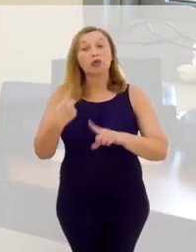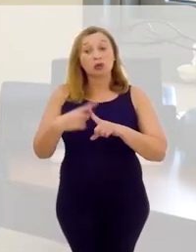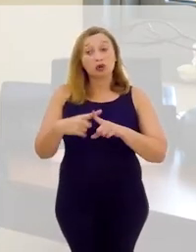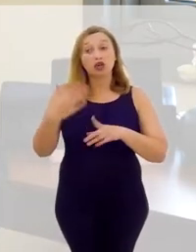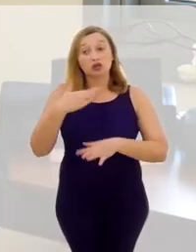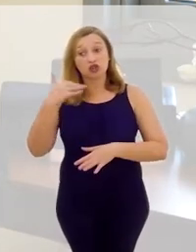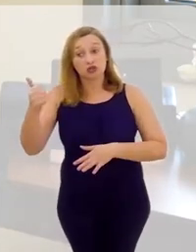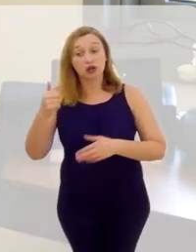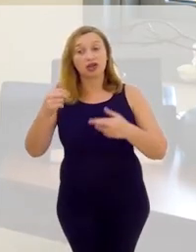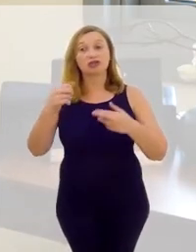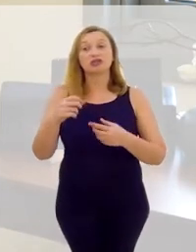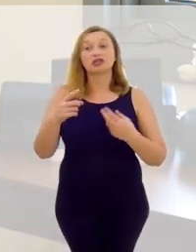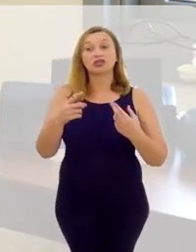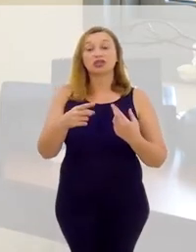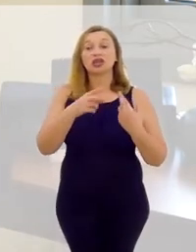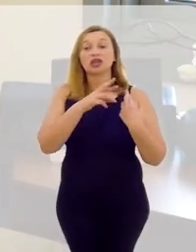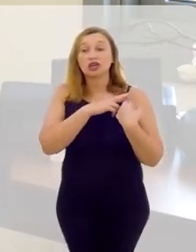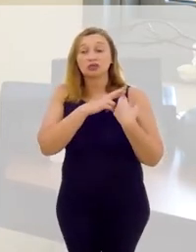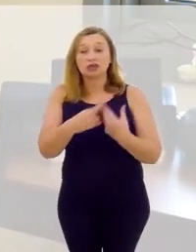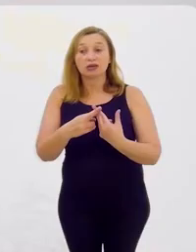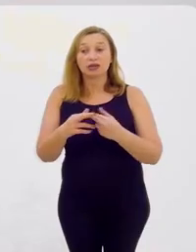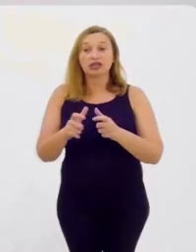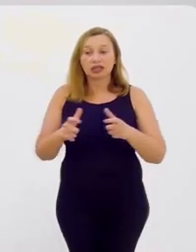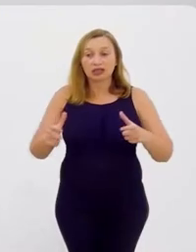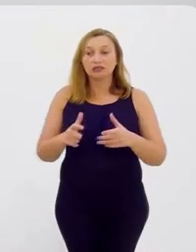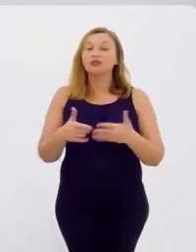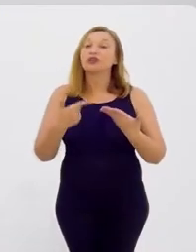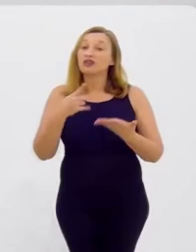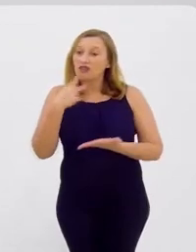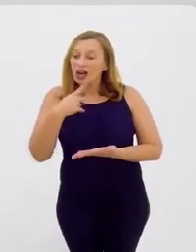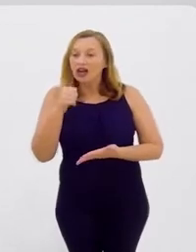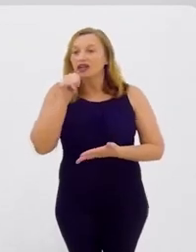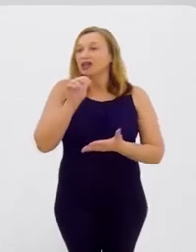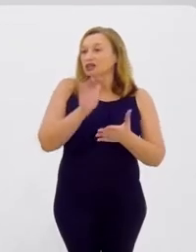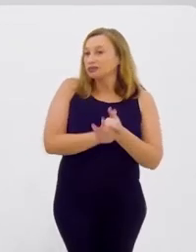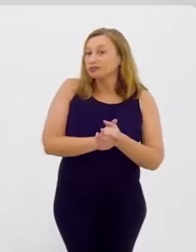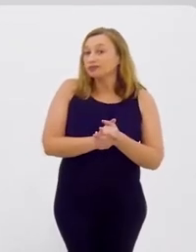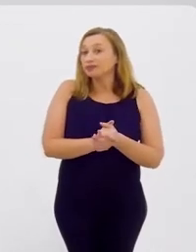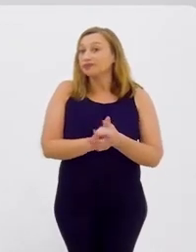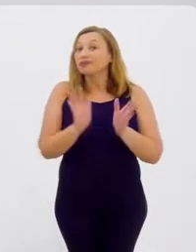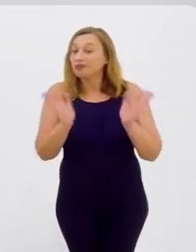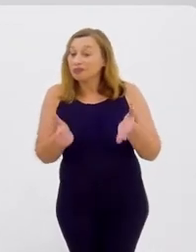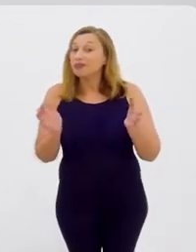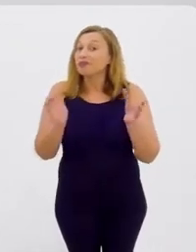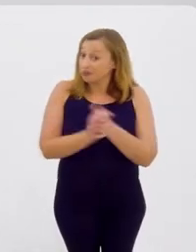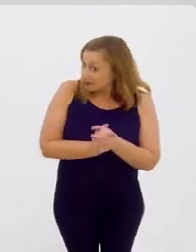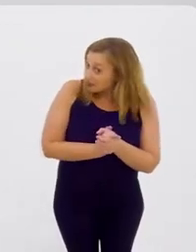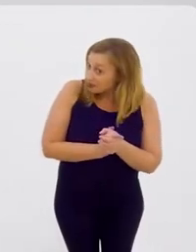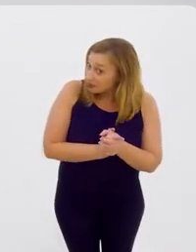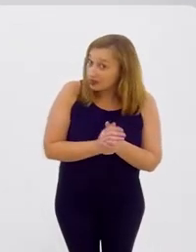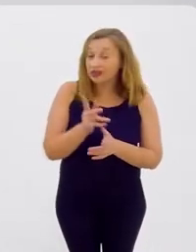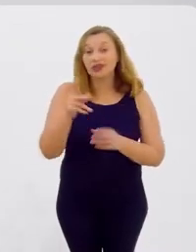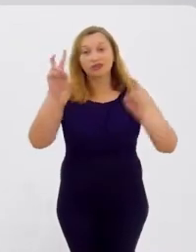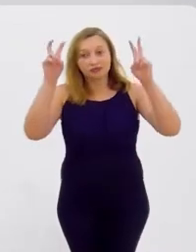nesse Certo. momento, porque é um chamado que vai exigir sacrifício. Falando em esposa, vamos ao casamento.